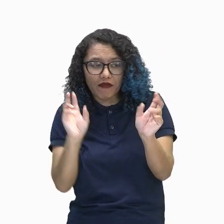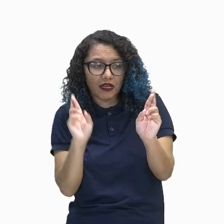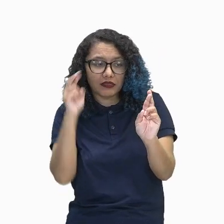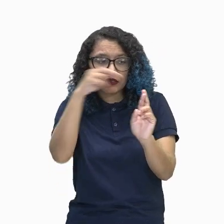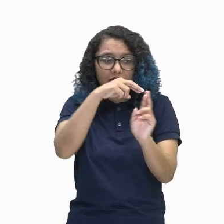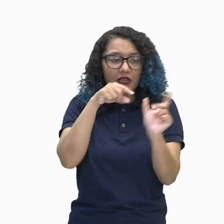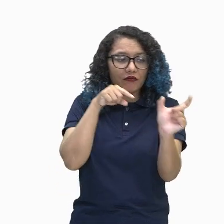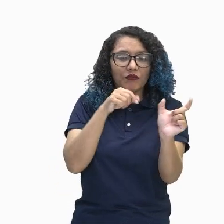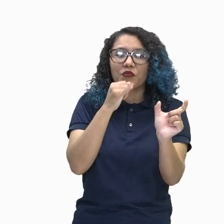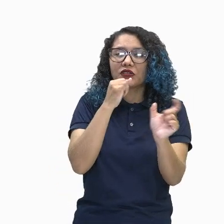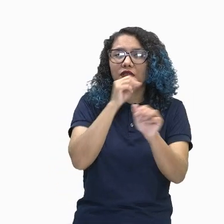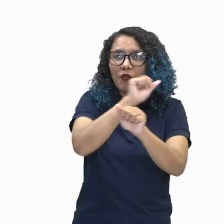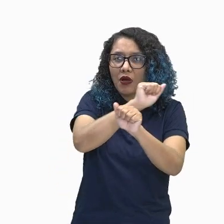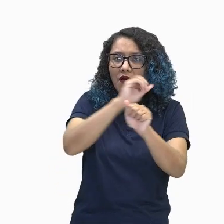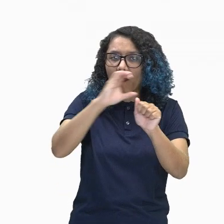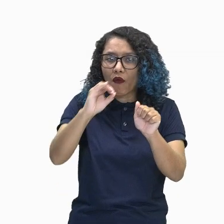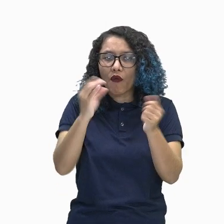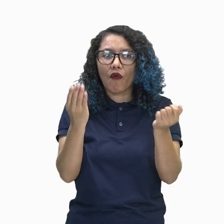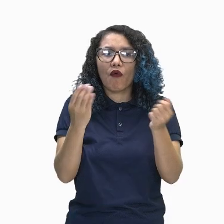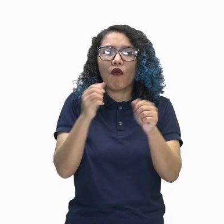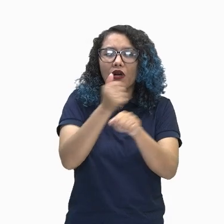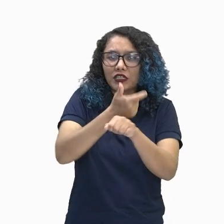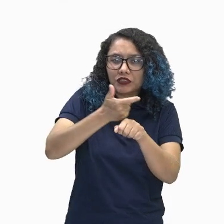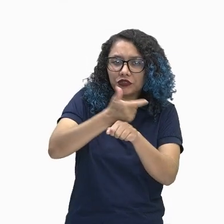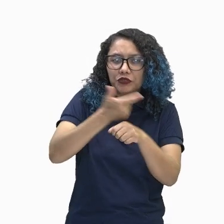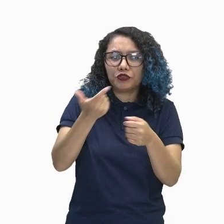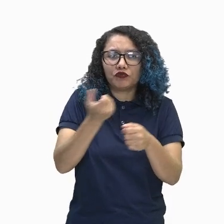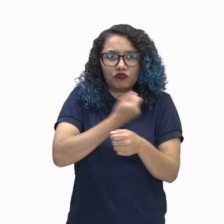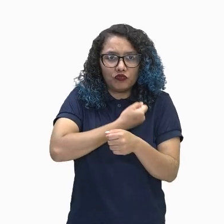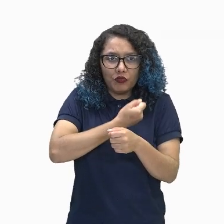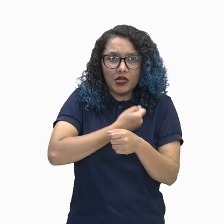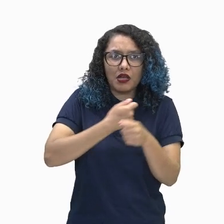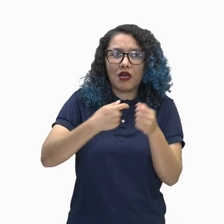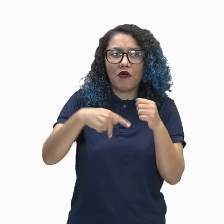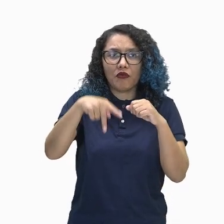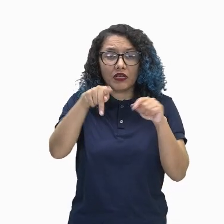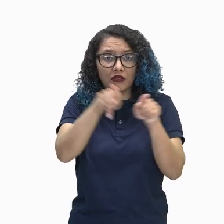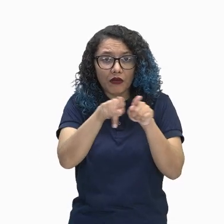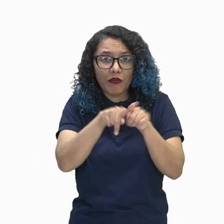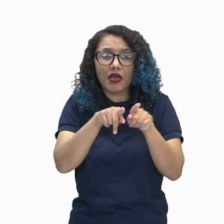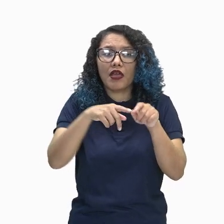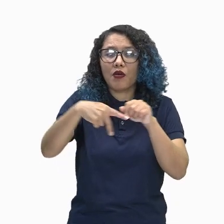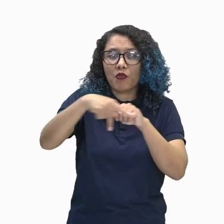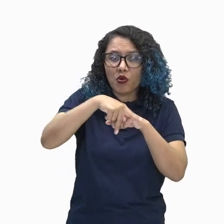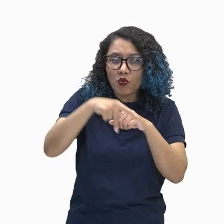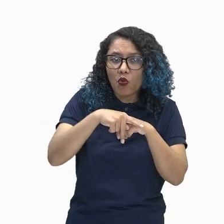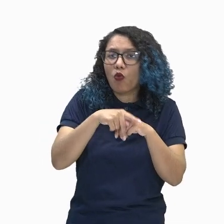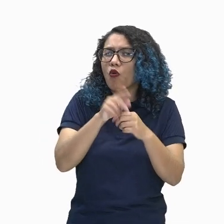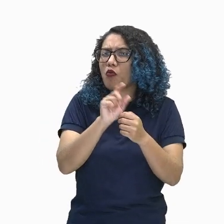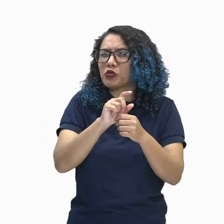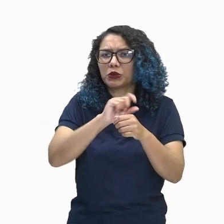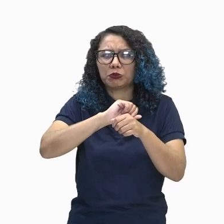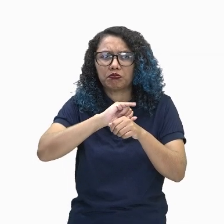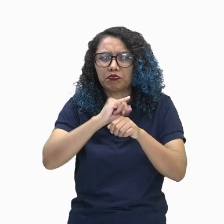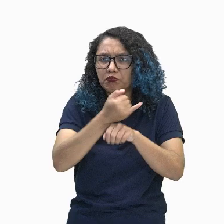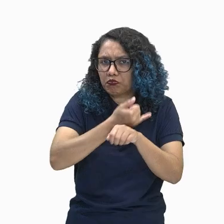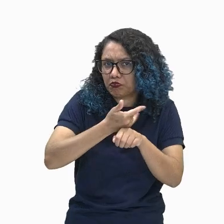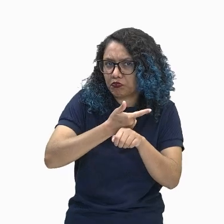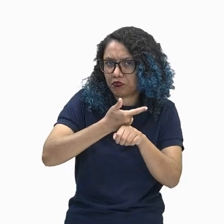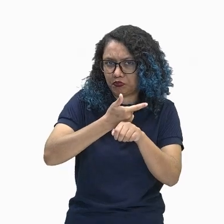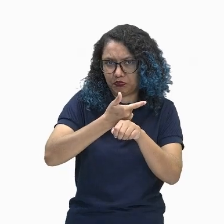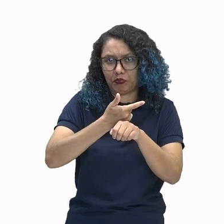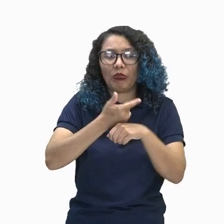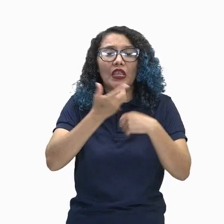como artigos, adjetivos, numerais, pronomes e pronomes adjetivos. Percebam que